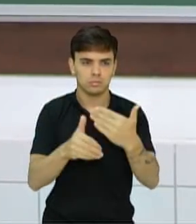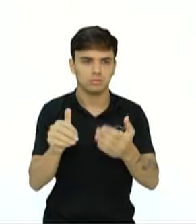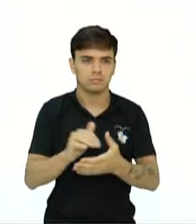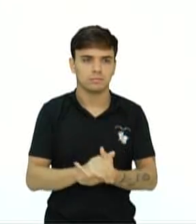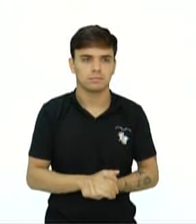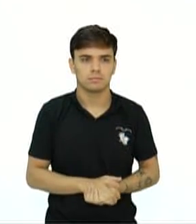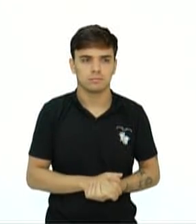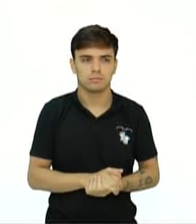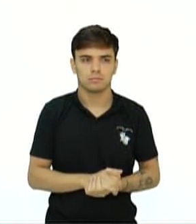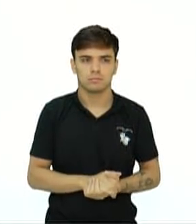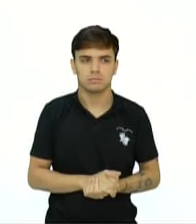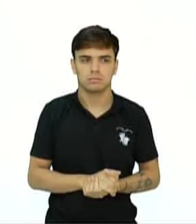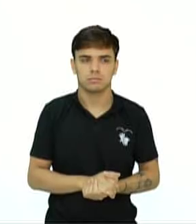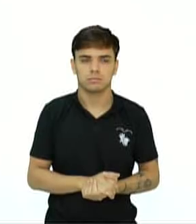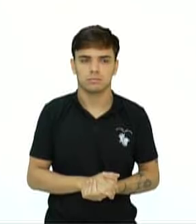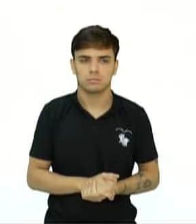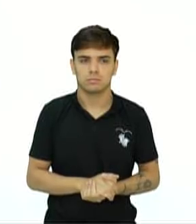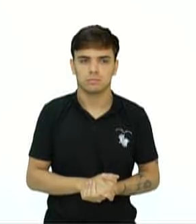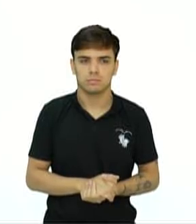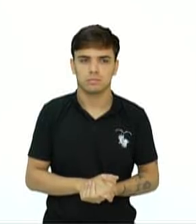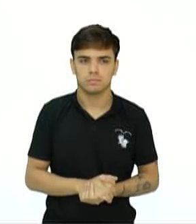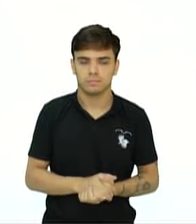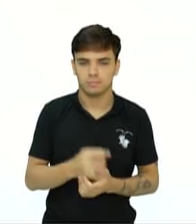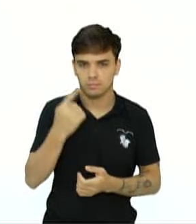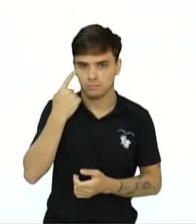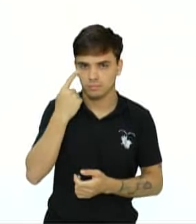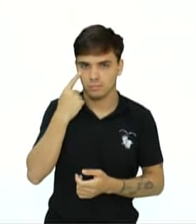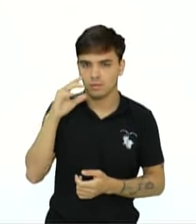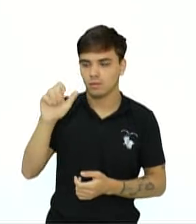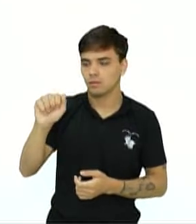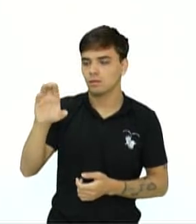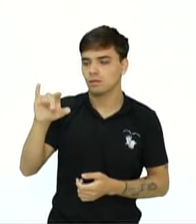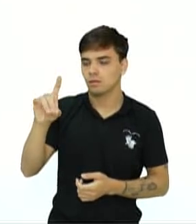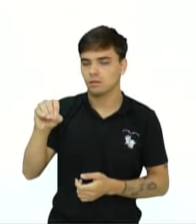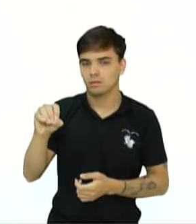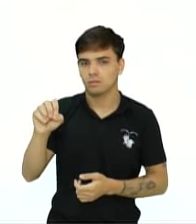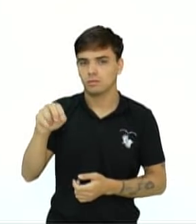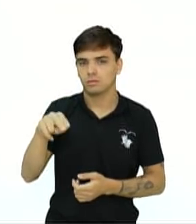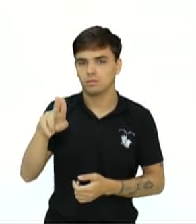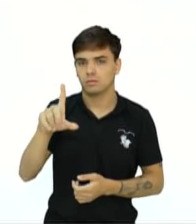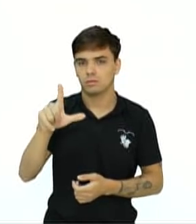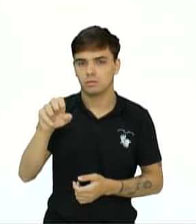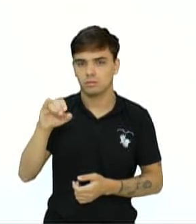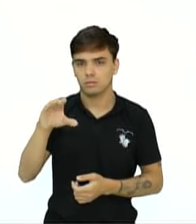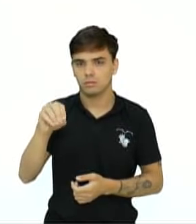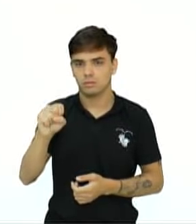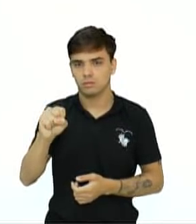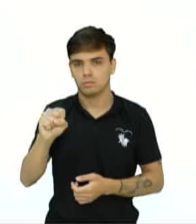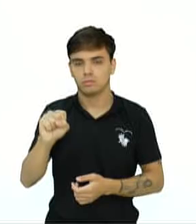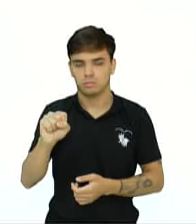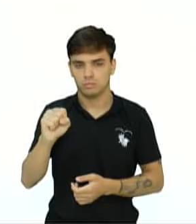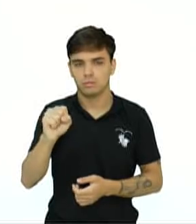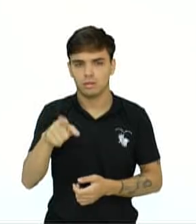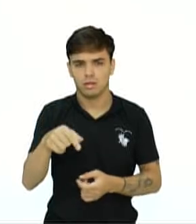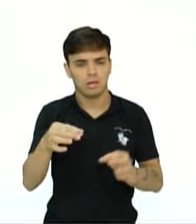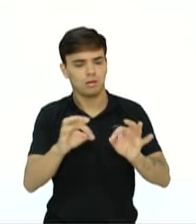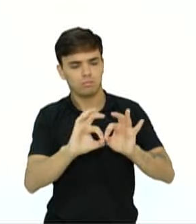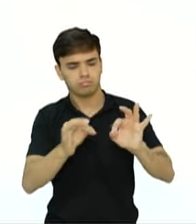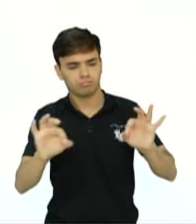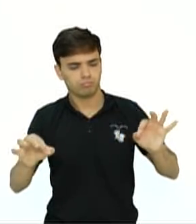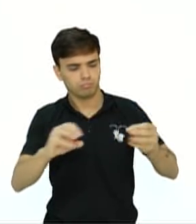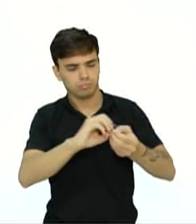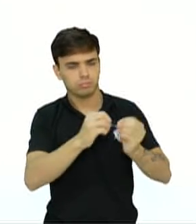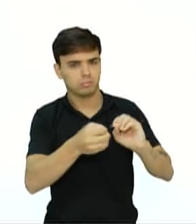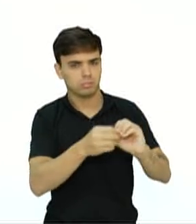Por exemplo, ácidos nucleicos. O DNA, o ácido desoxirribonucleico, é uma molécula longa, formada